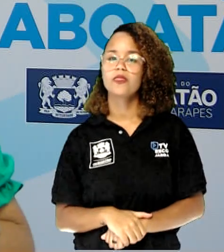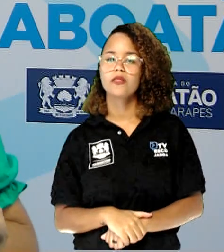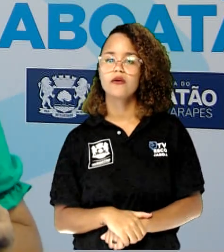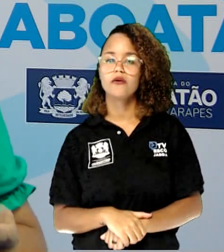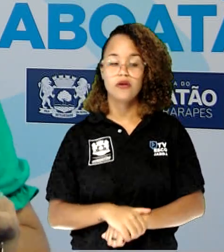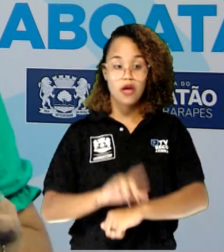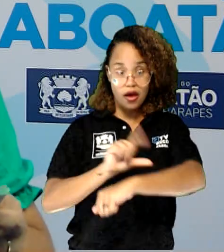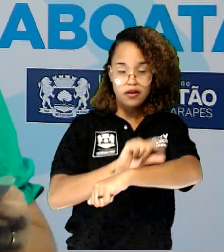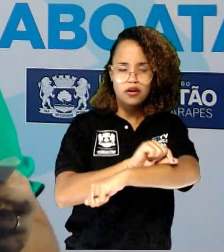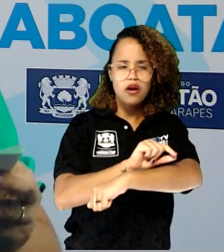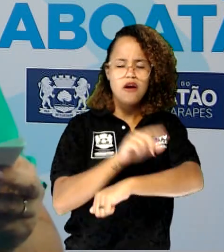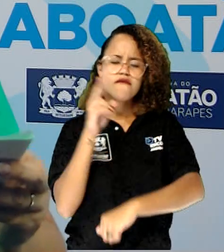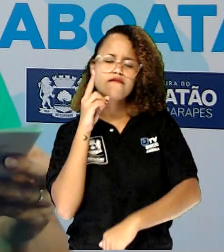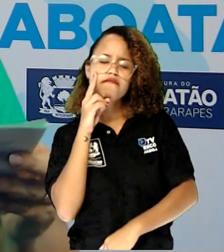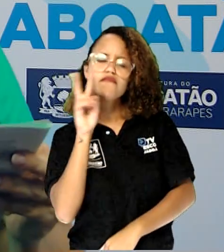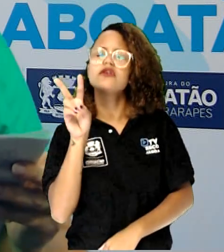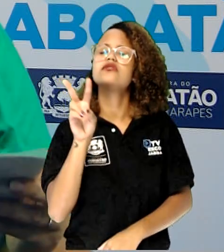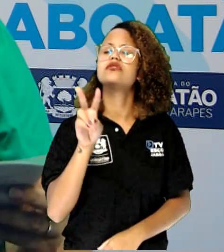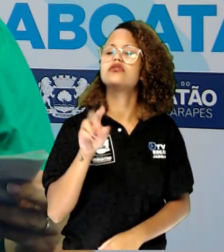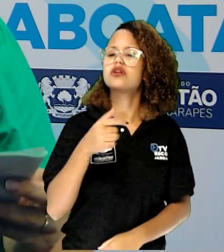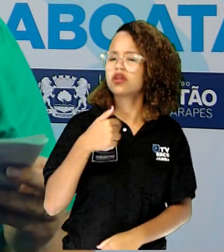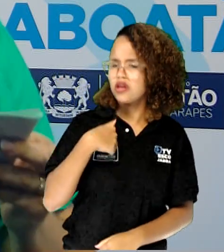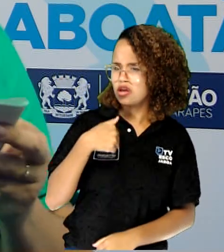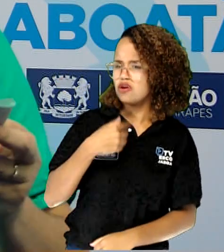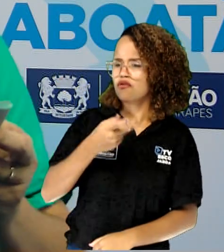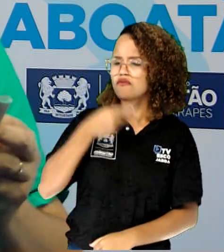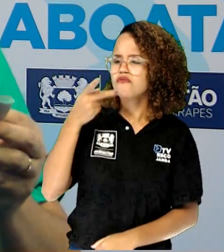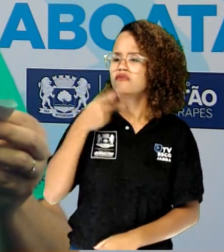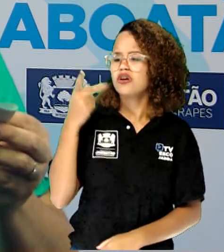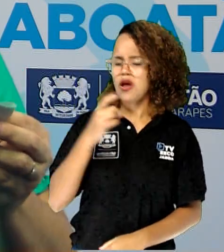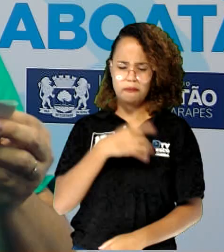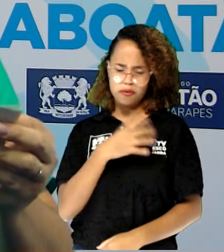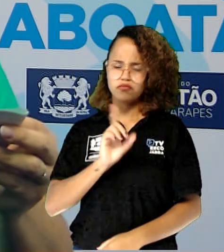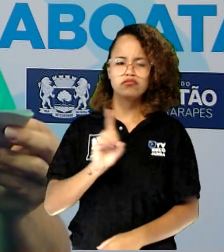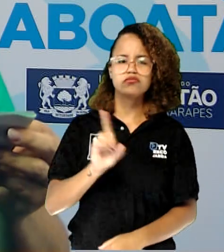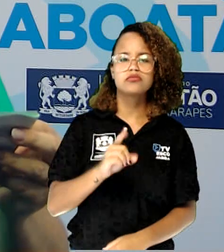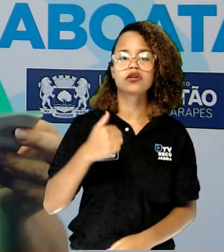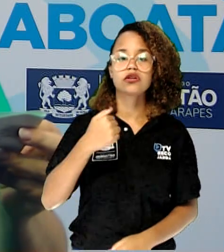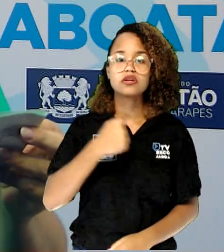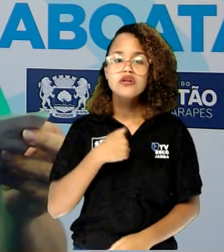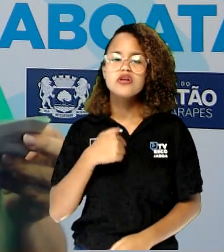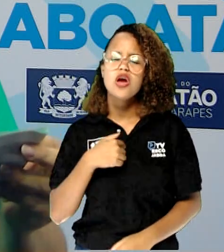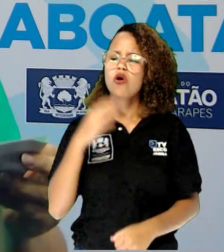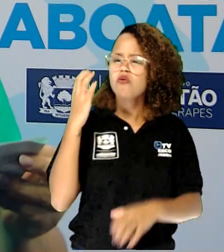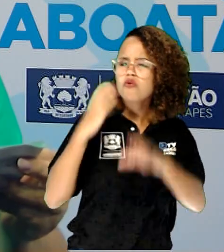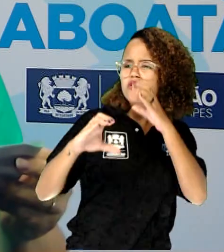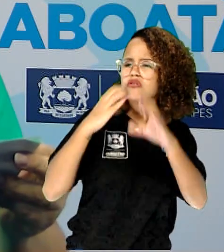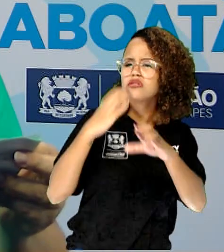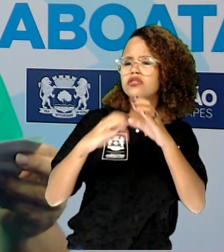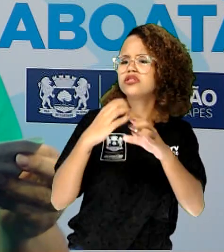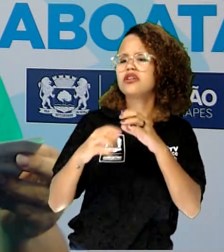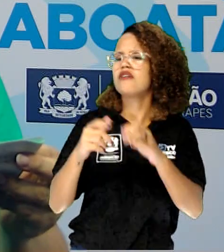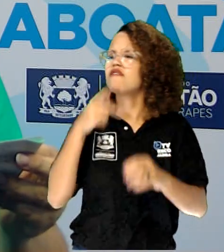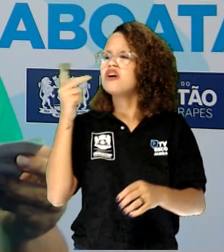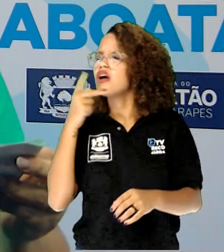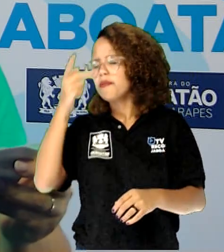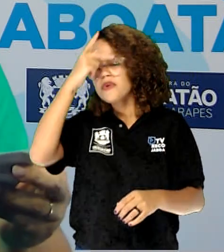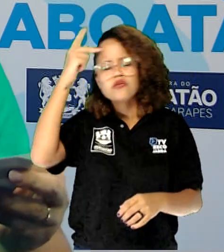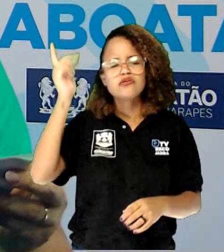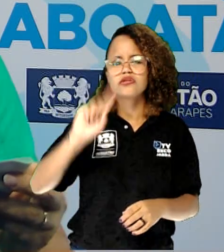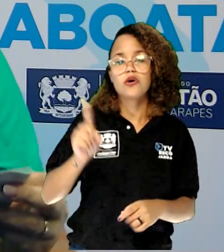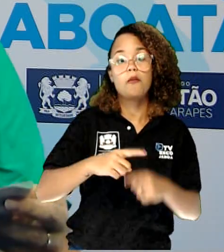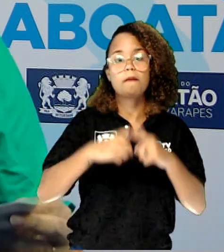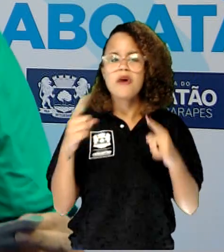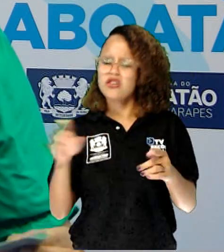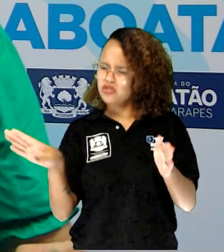Veja só, dona cigarra, vou dizer sem ter receio, que eu estava aqui cantando sem botar ninguém no meio,